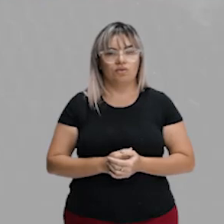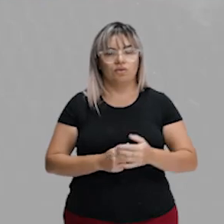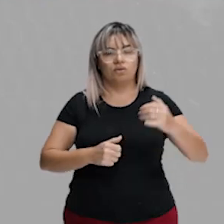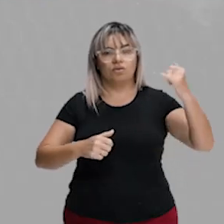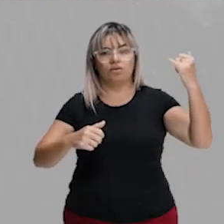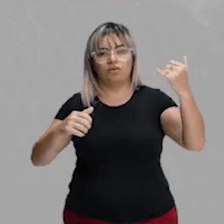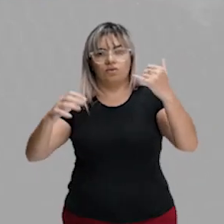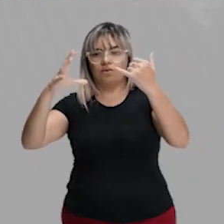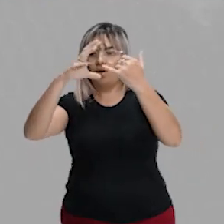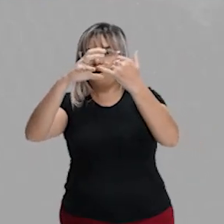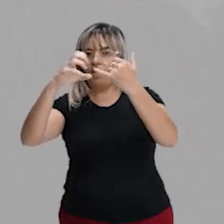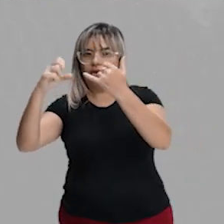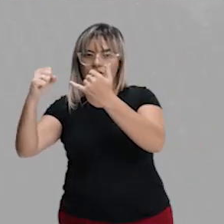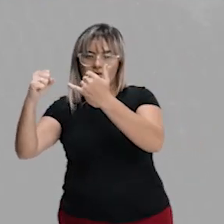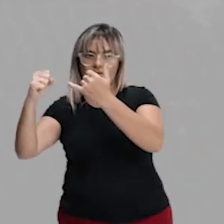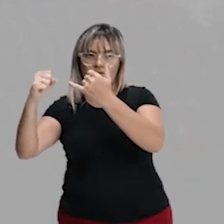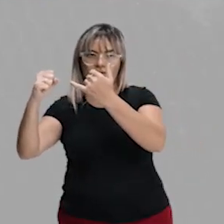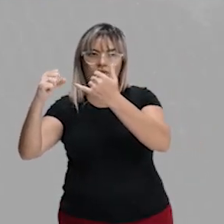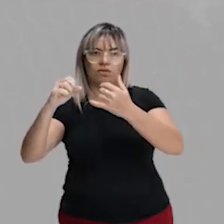receptor.